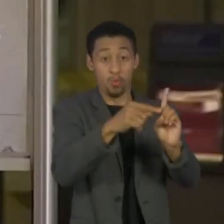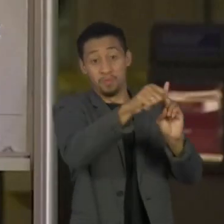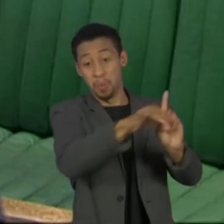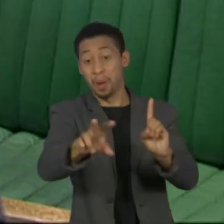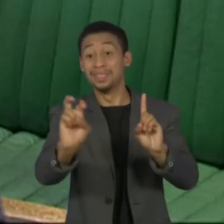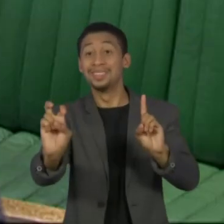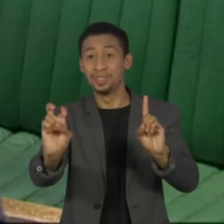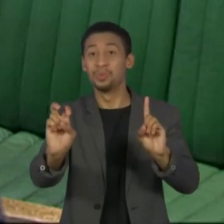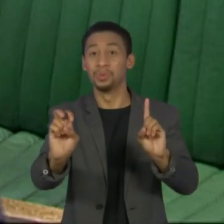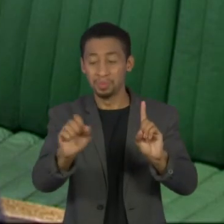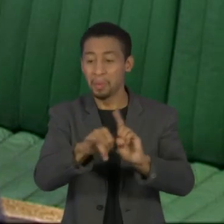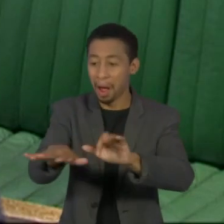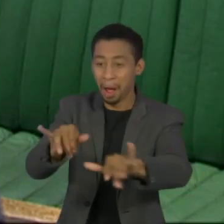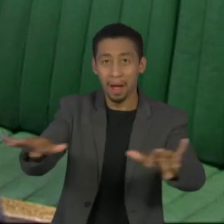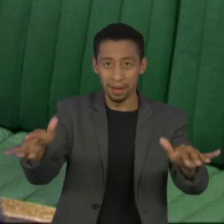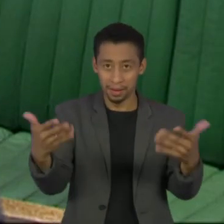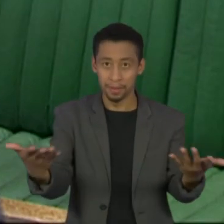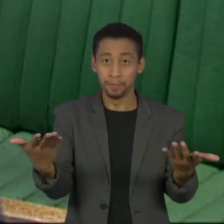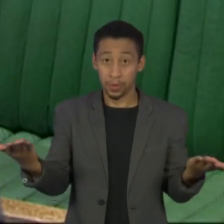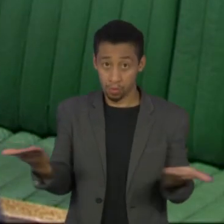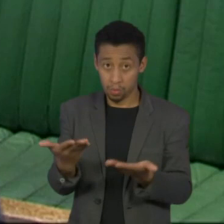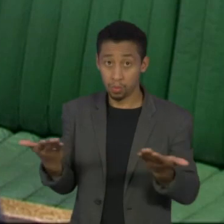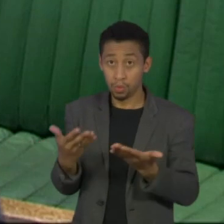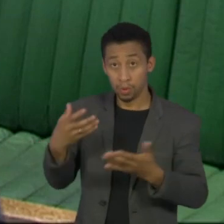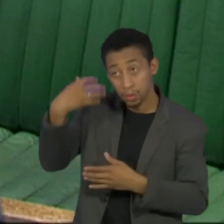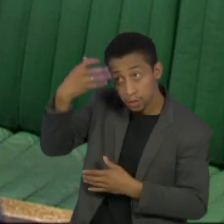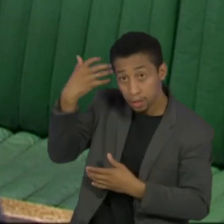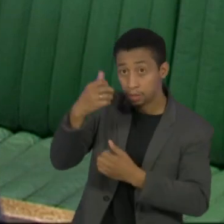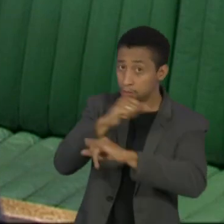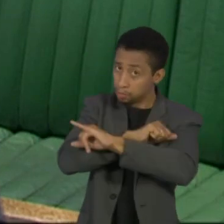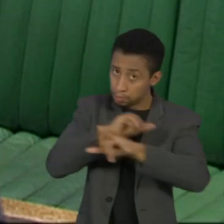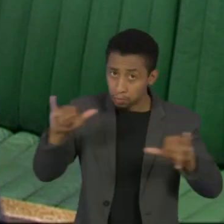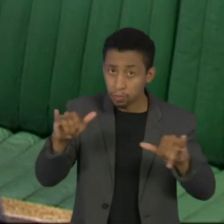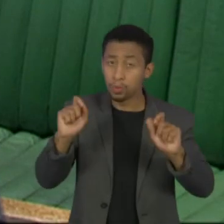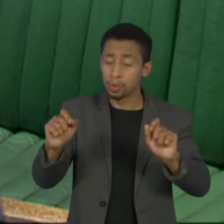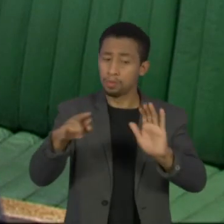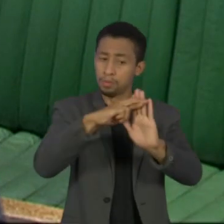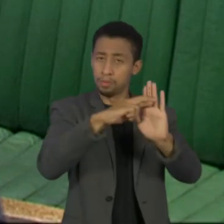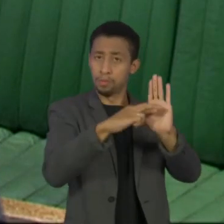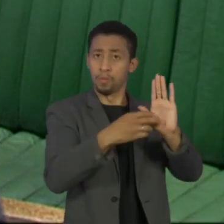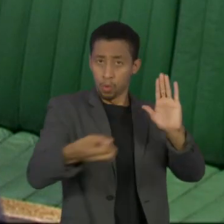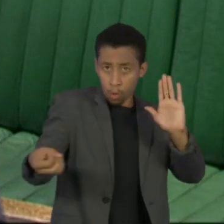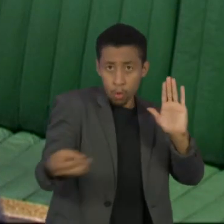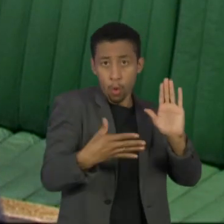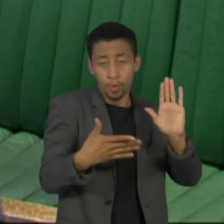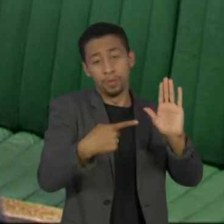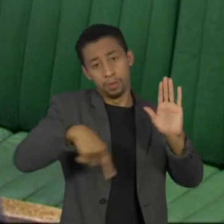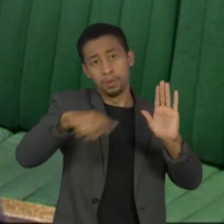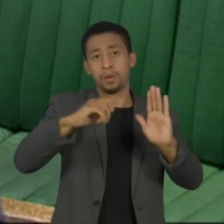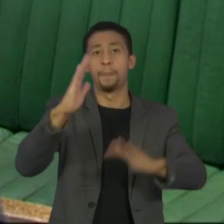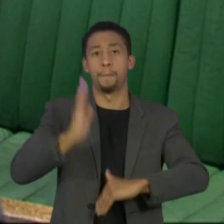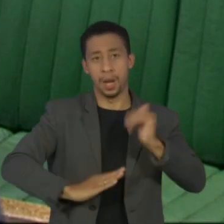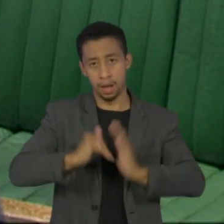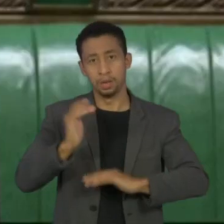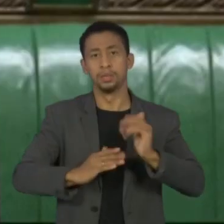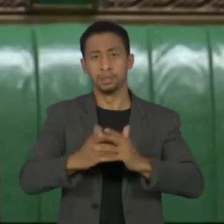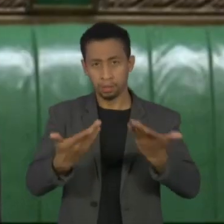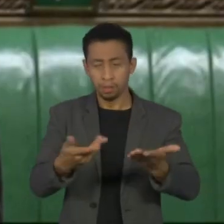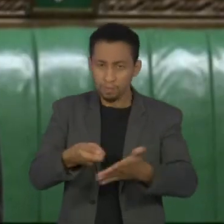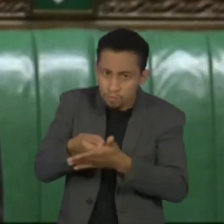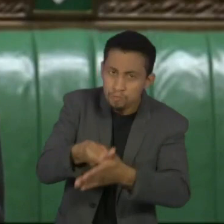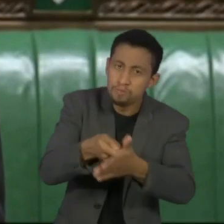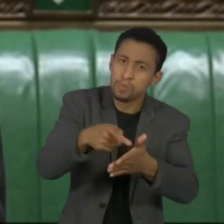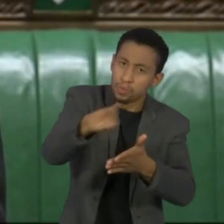social. O premier falou hoje ao Parlamento Britânico sobre as novas medidas a serem adotadas. Insistiu no